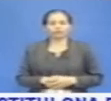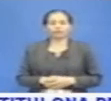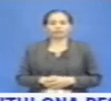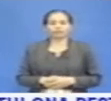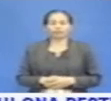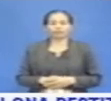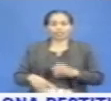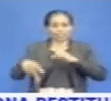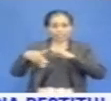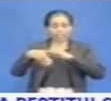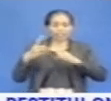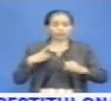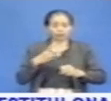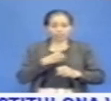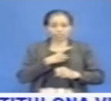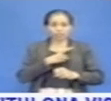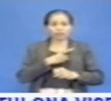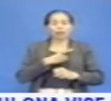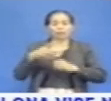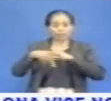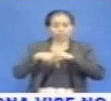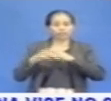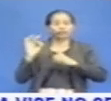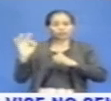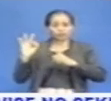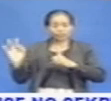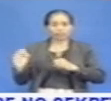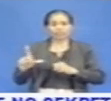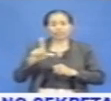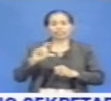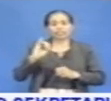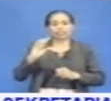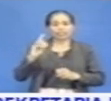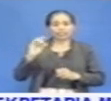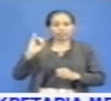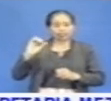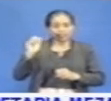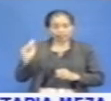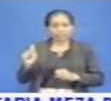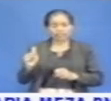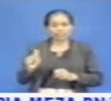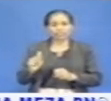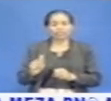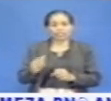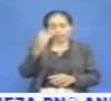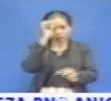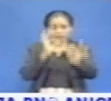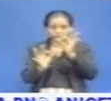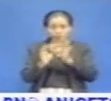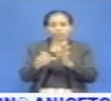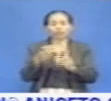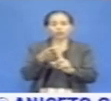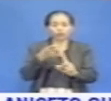Deputada bancada Fretilling, Lídia Norberta, retan fier husse deputado na Inhatoluru Resing Ida, hodi ocupa ba